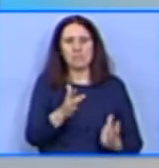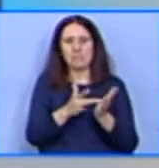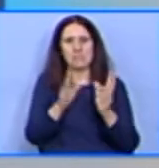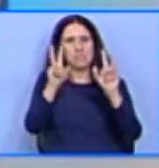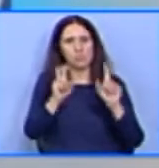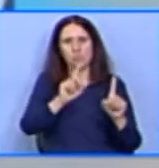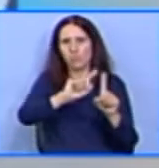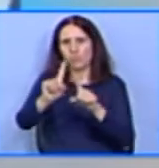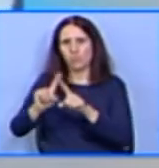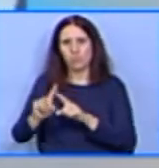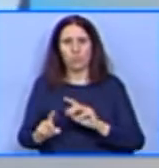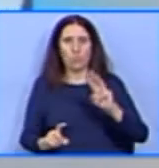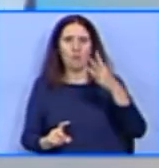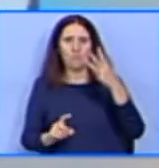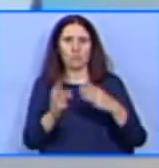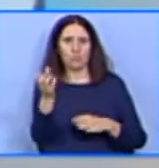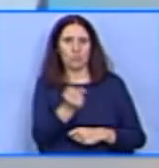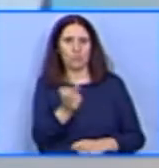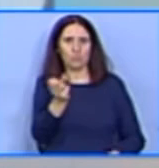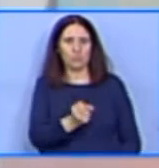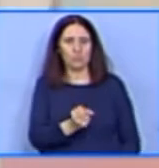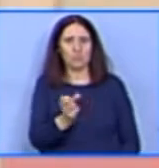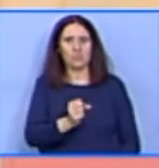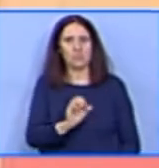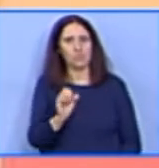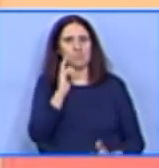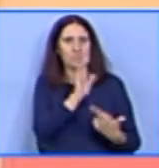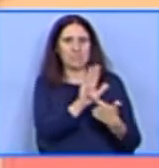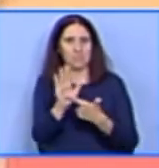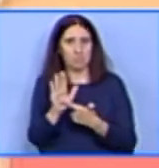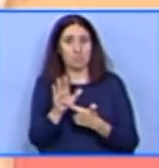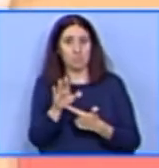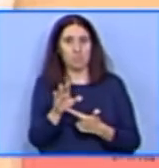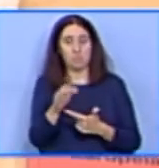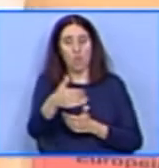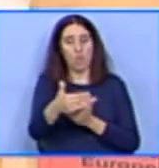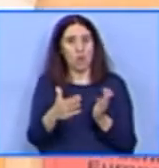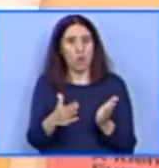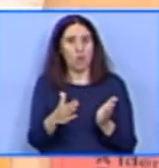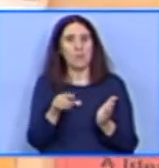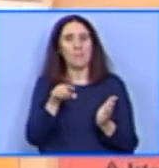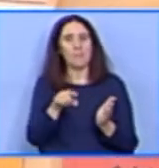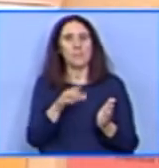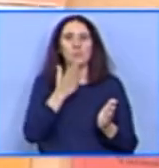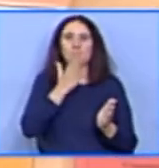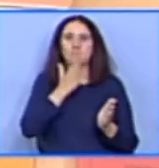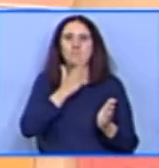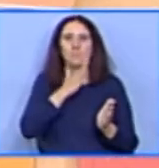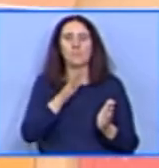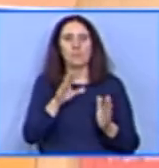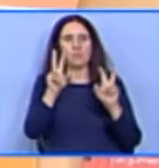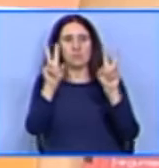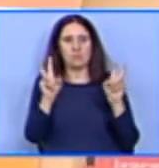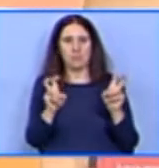títulos. Trouxe aqui estes 3 só a modo de exemplo, também com um formato de bolso, mas aqui já pegando num